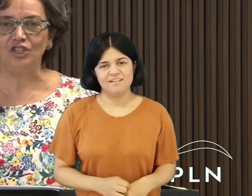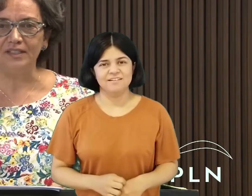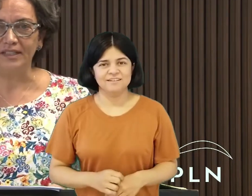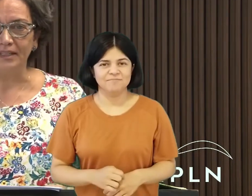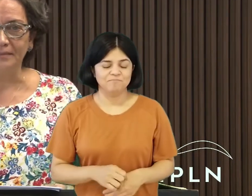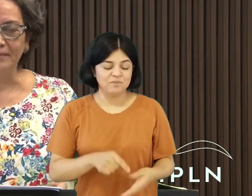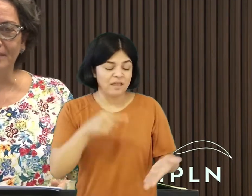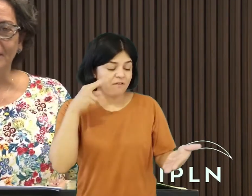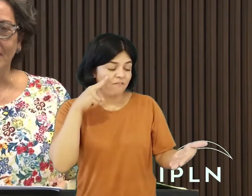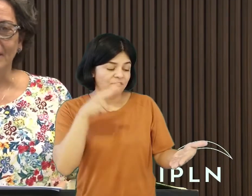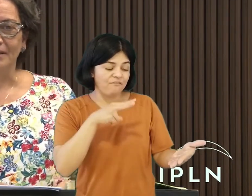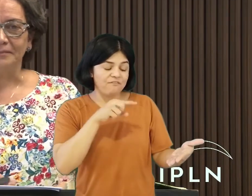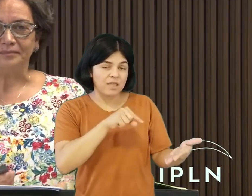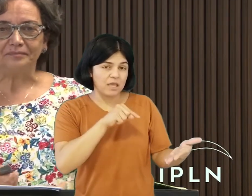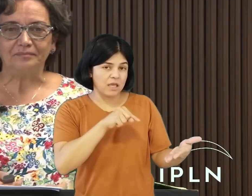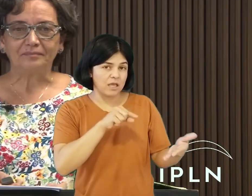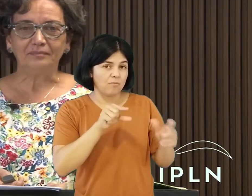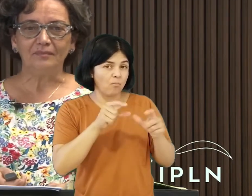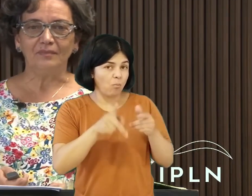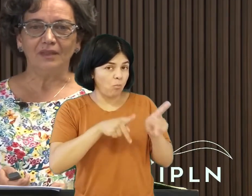eles dizem.